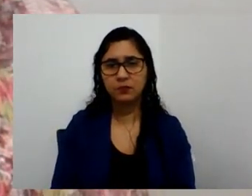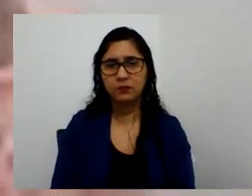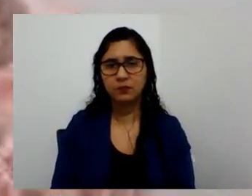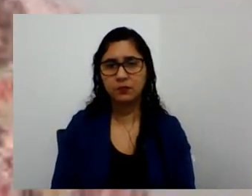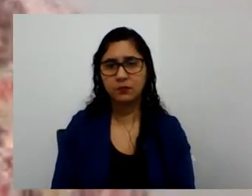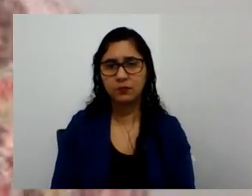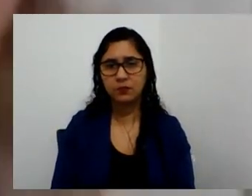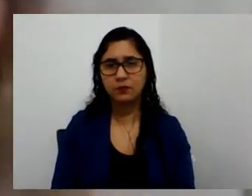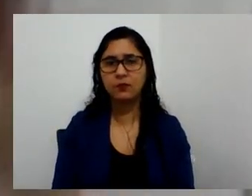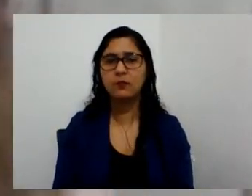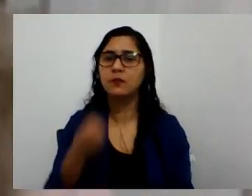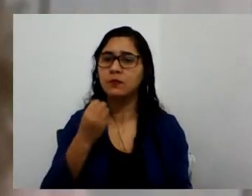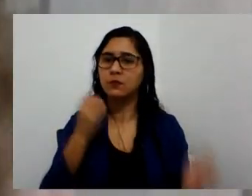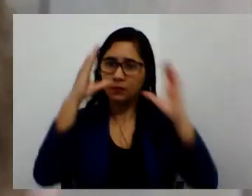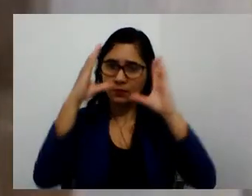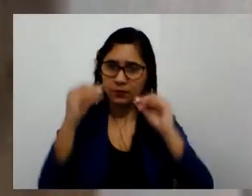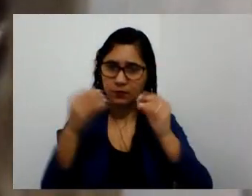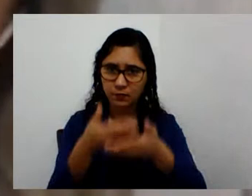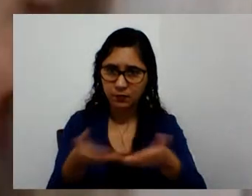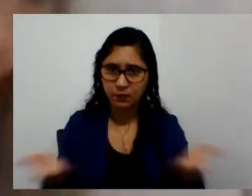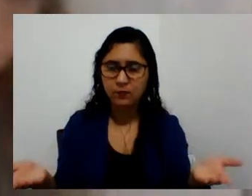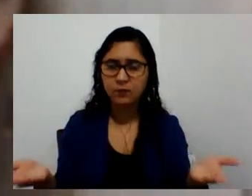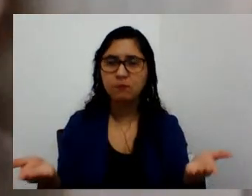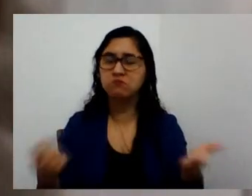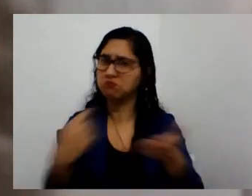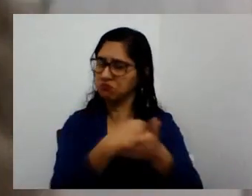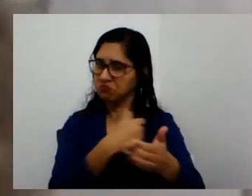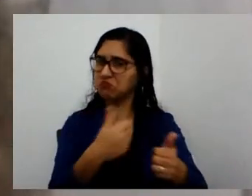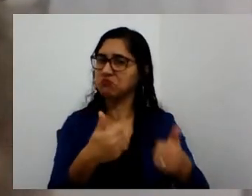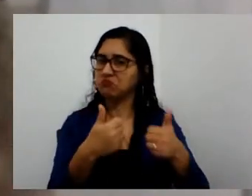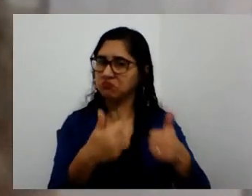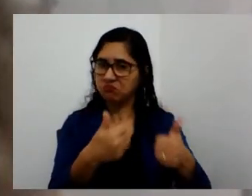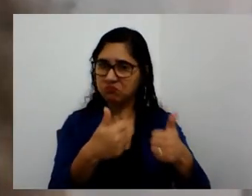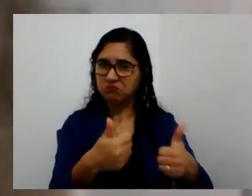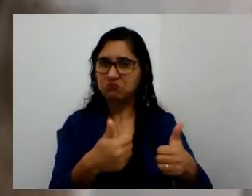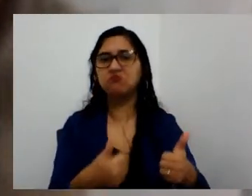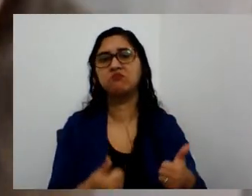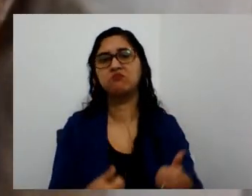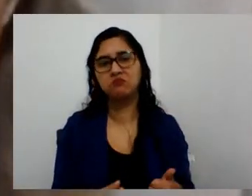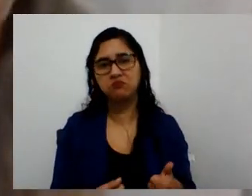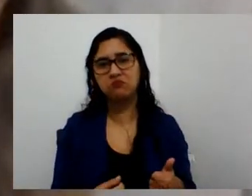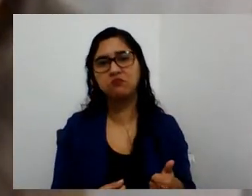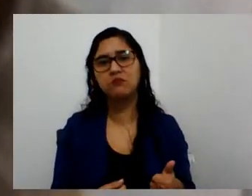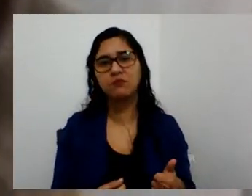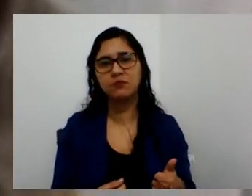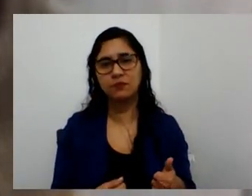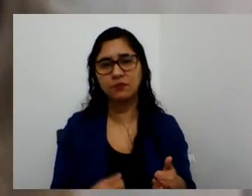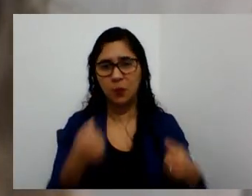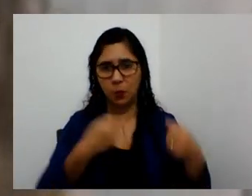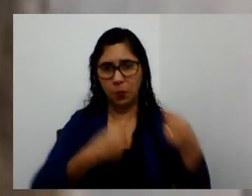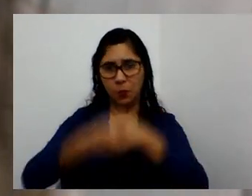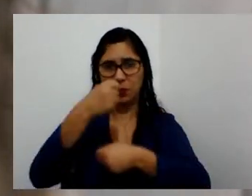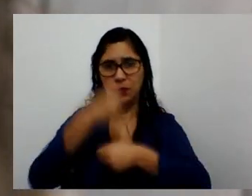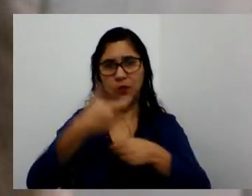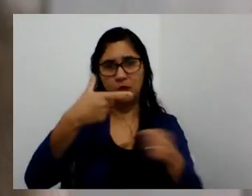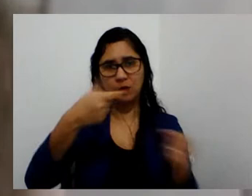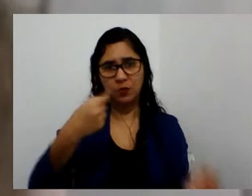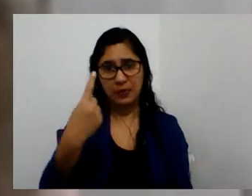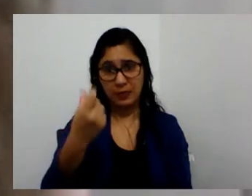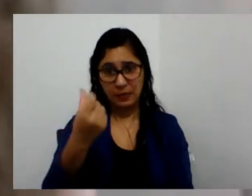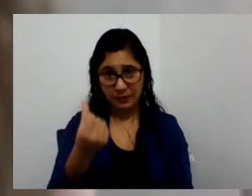Boa noite a todos. Então, uma excelente pergunta. Em 2016, nós tivemos aí a